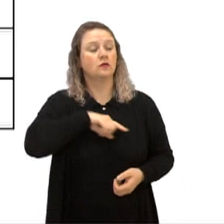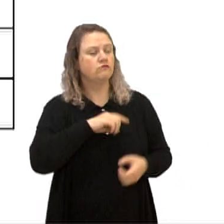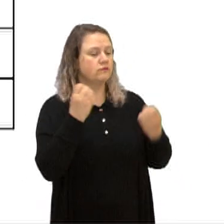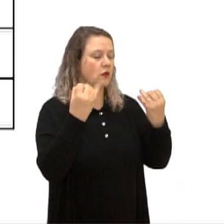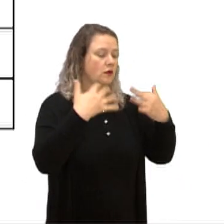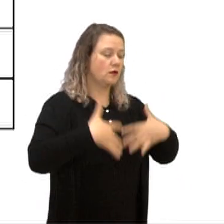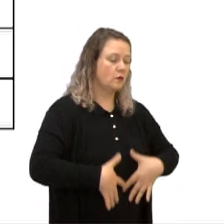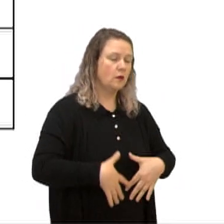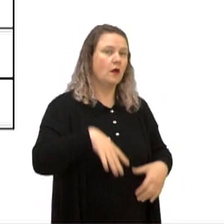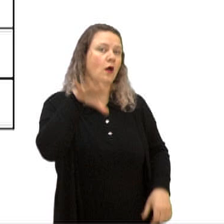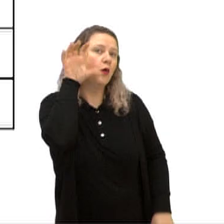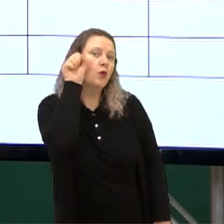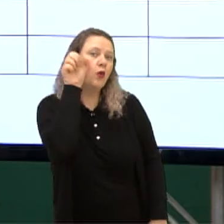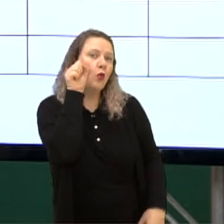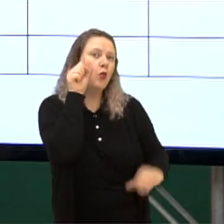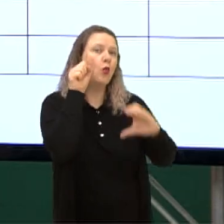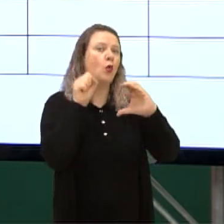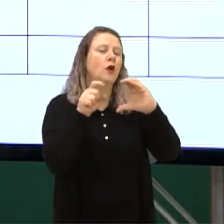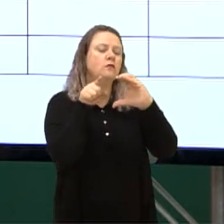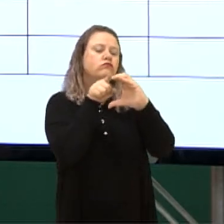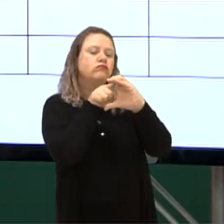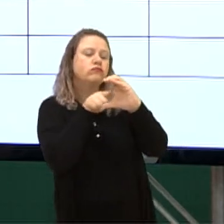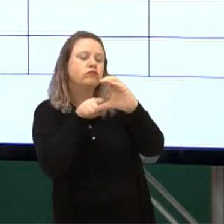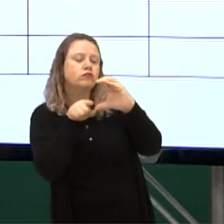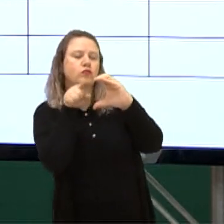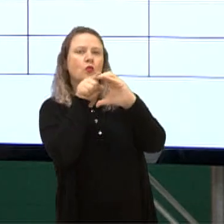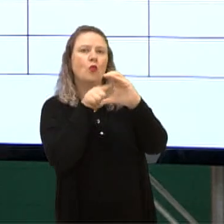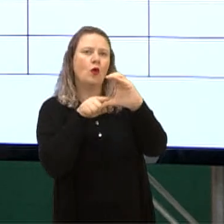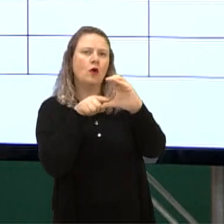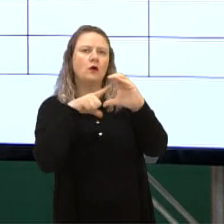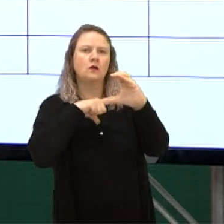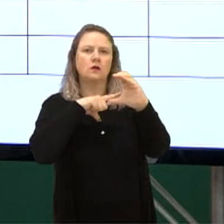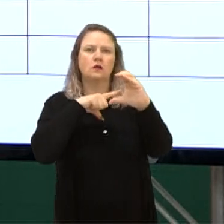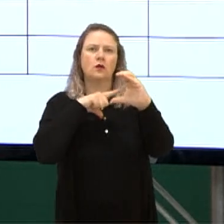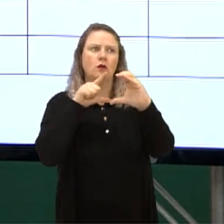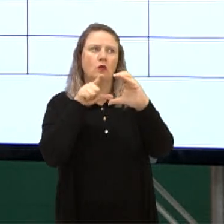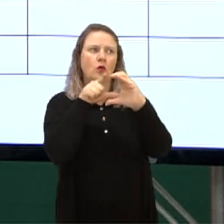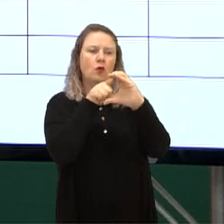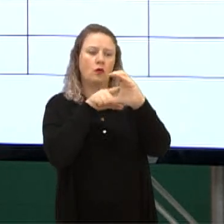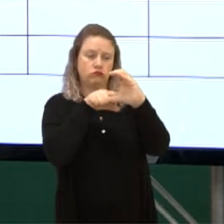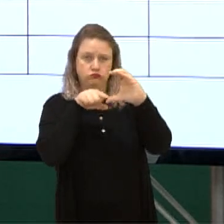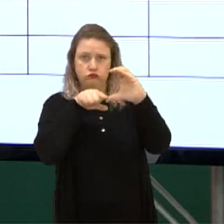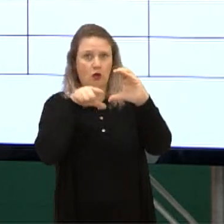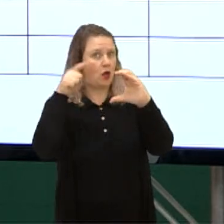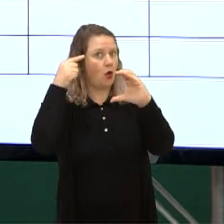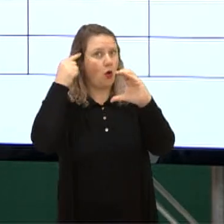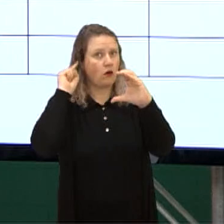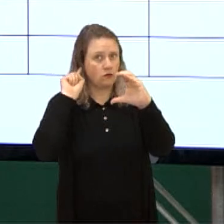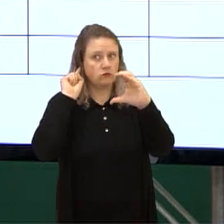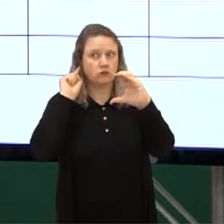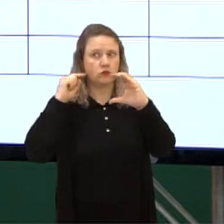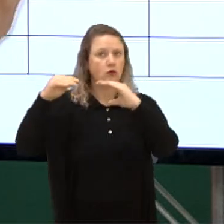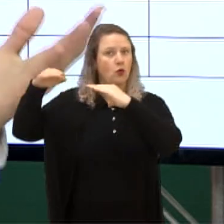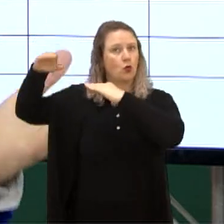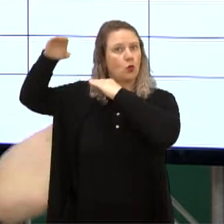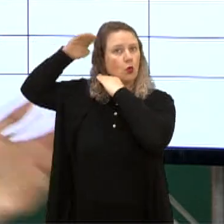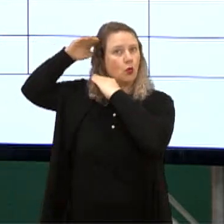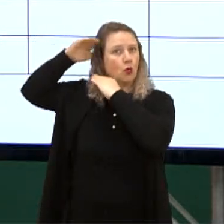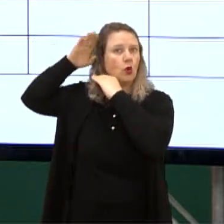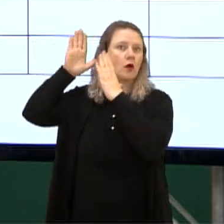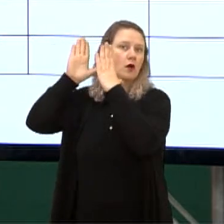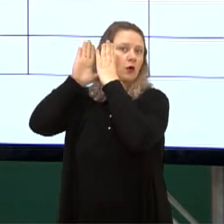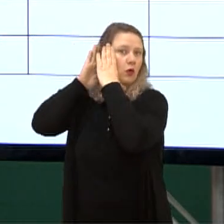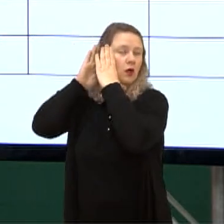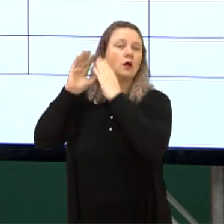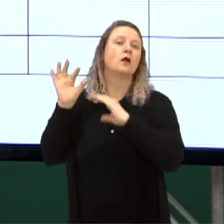a sequência do pavilhão auditivo. Então, o pavilhão auditivo é essa região que nós vemos as pessoas, que tem o brinco